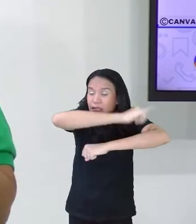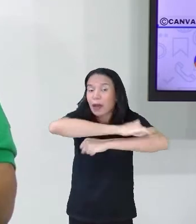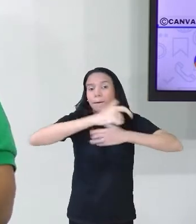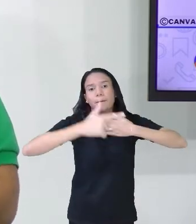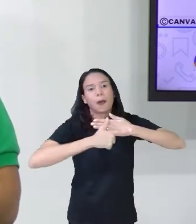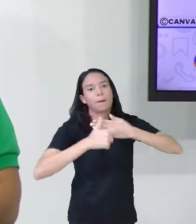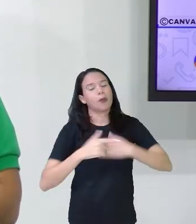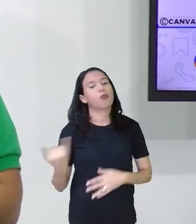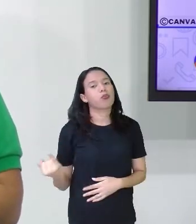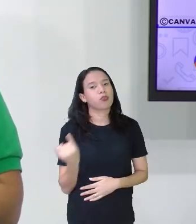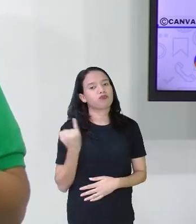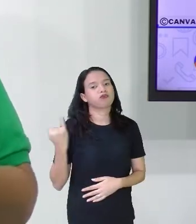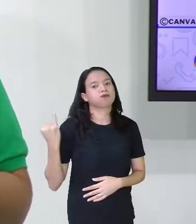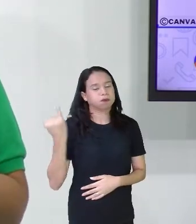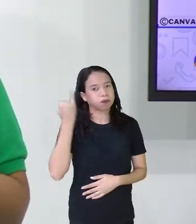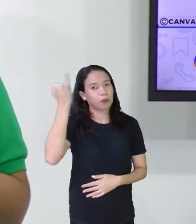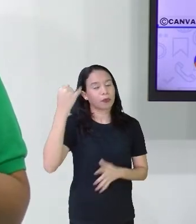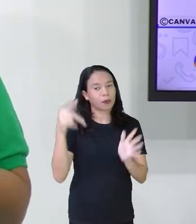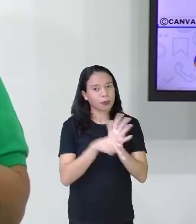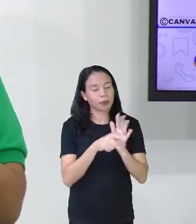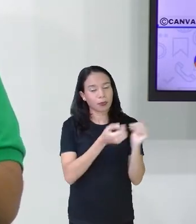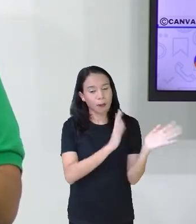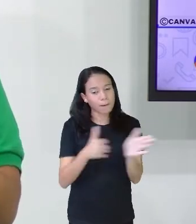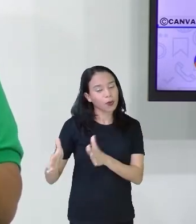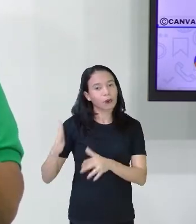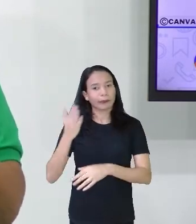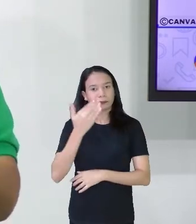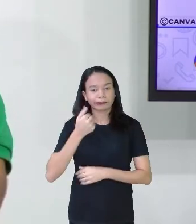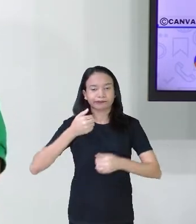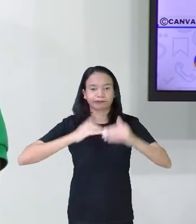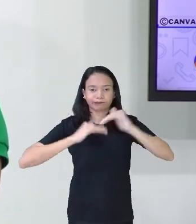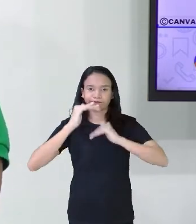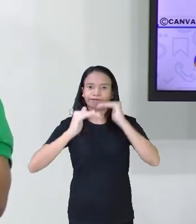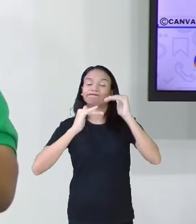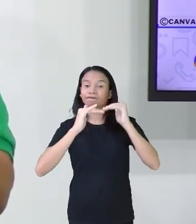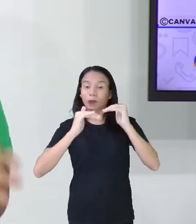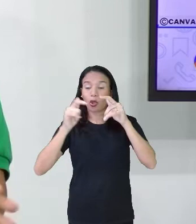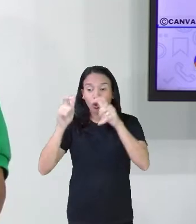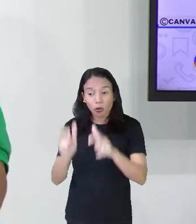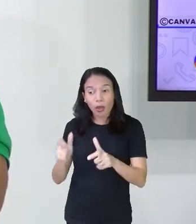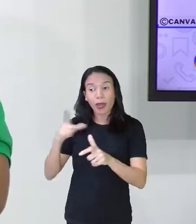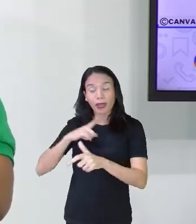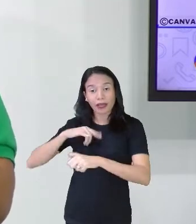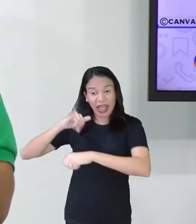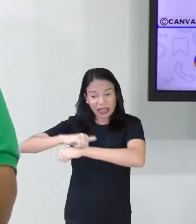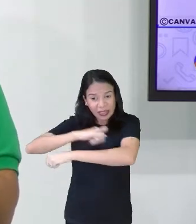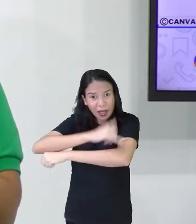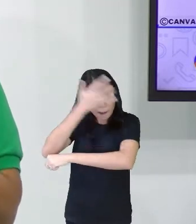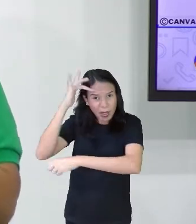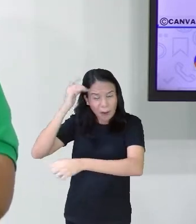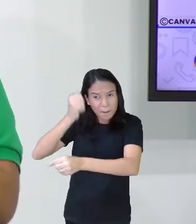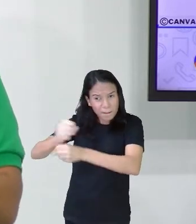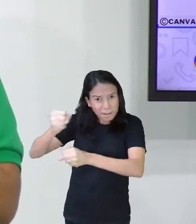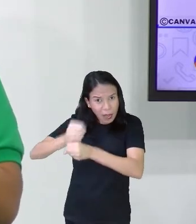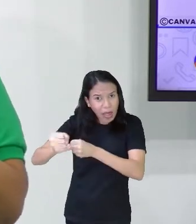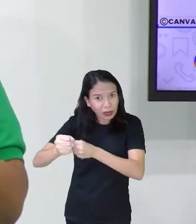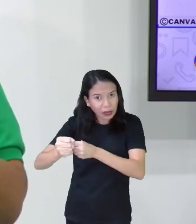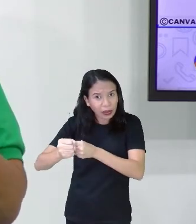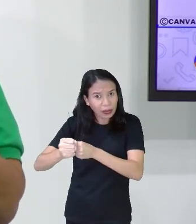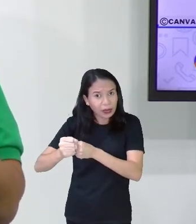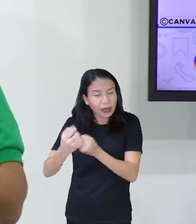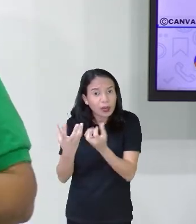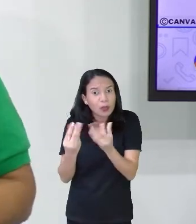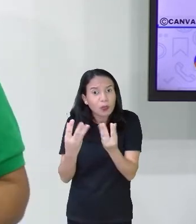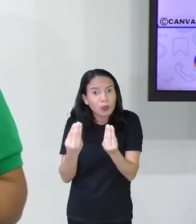função muito importante, né? Na cadeia alimentar, um lugar que é para ter sapo. E as pessoas matam, fazem maldade, tira, vai